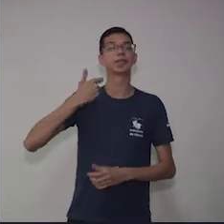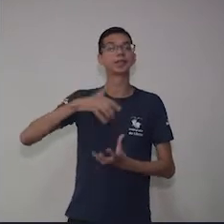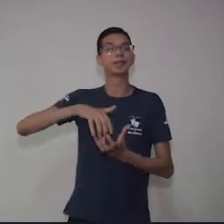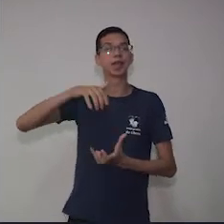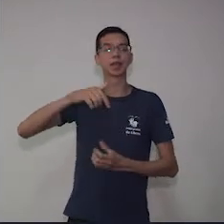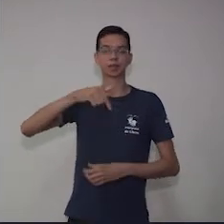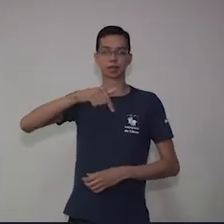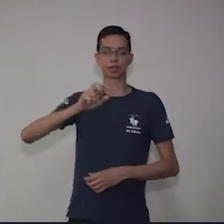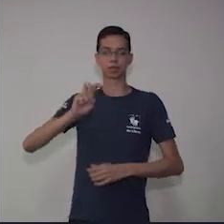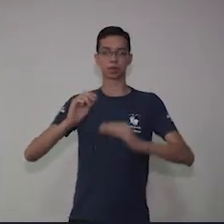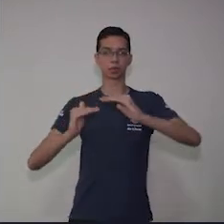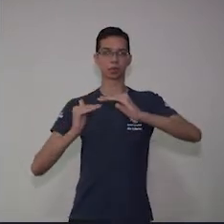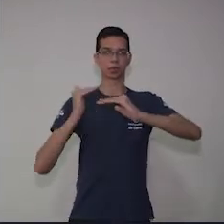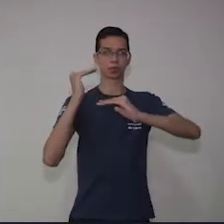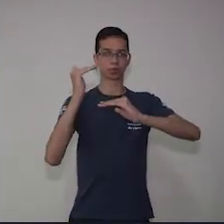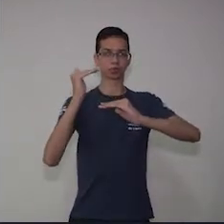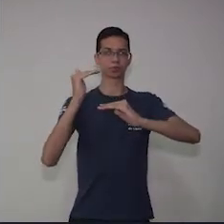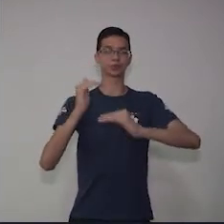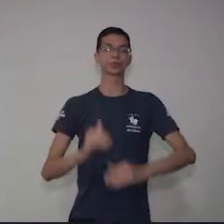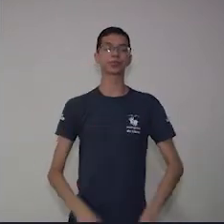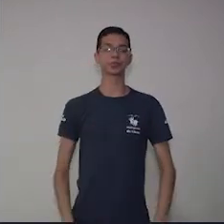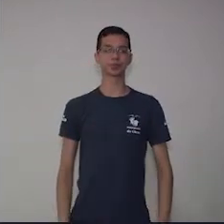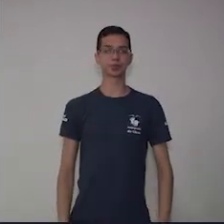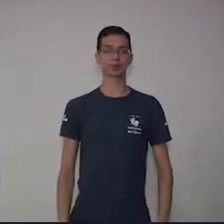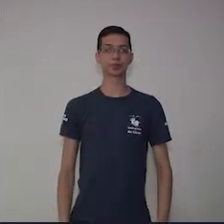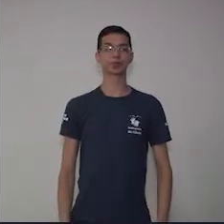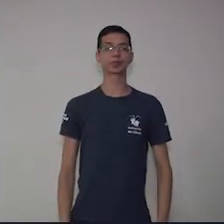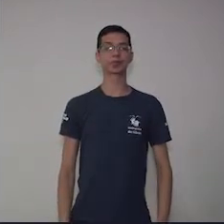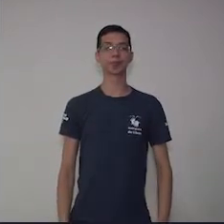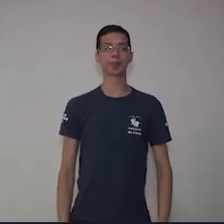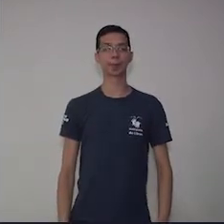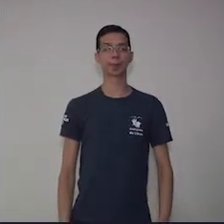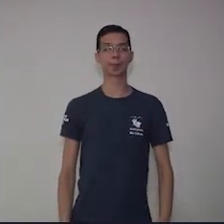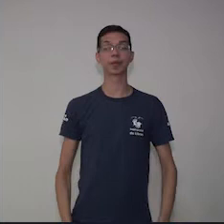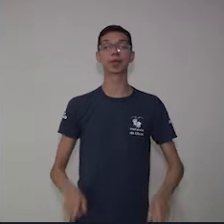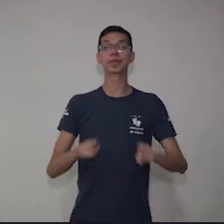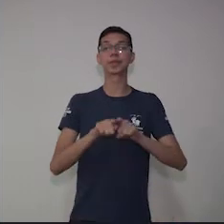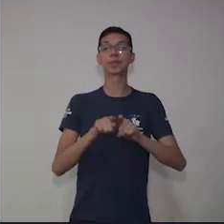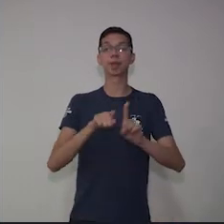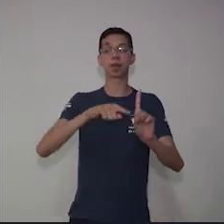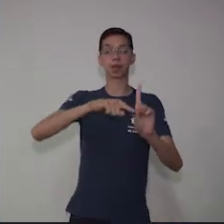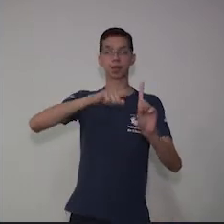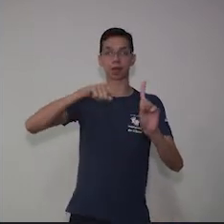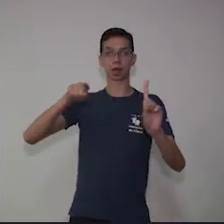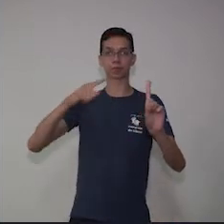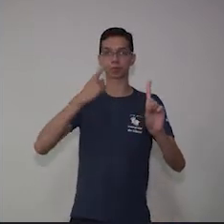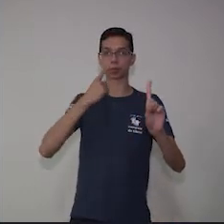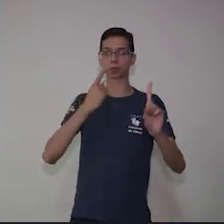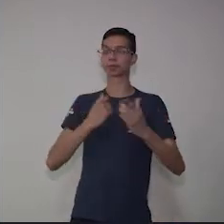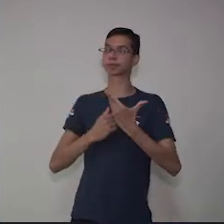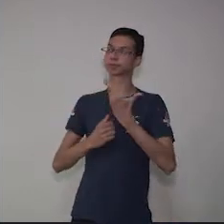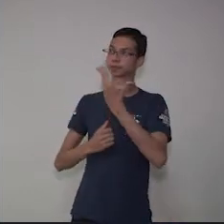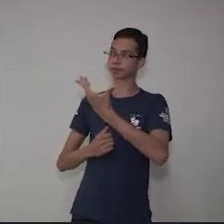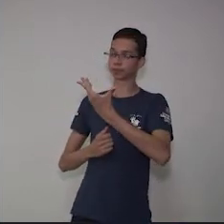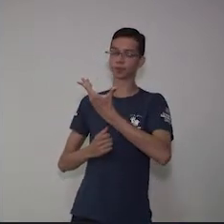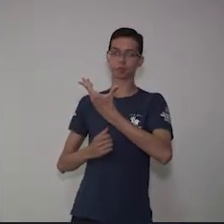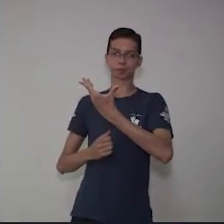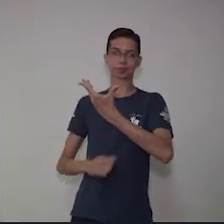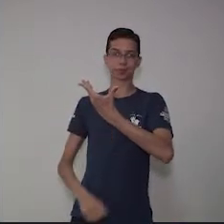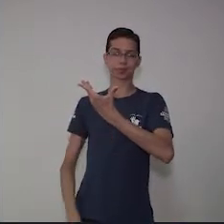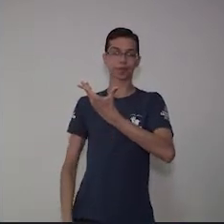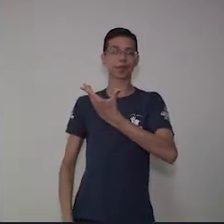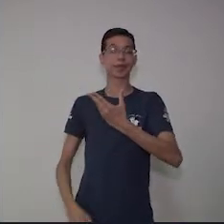de 75 anos, né? E no gráfico da direita, é possível, então, se